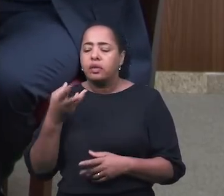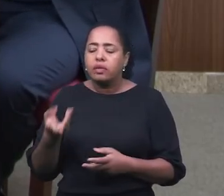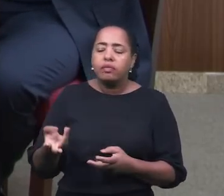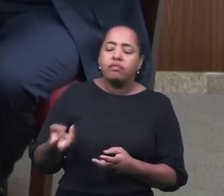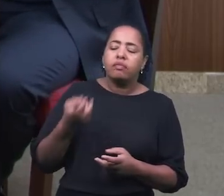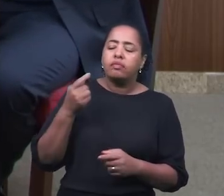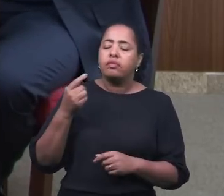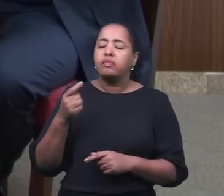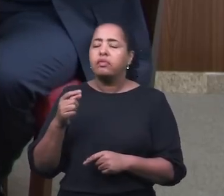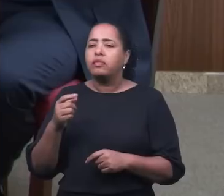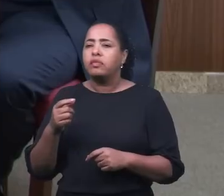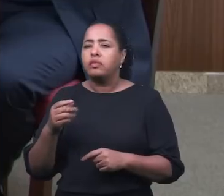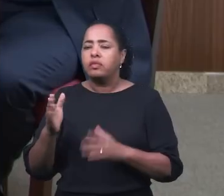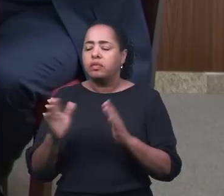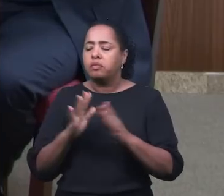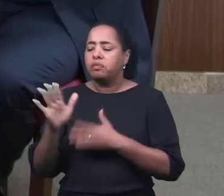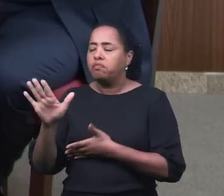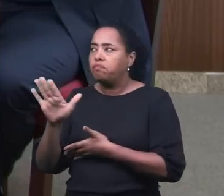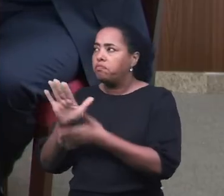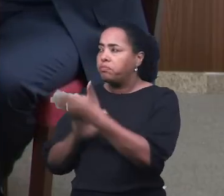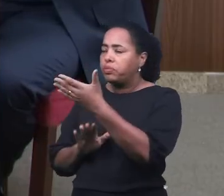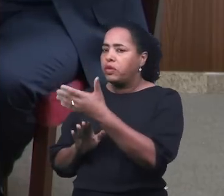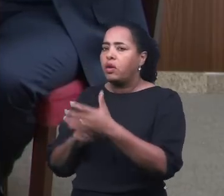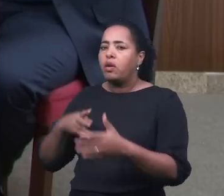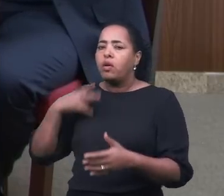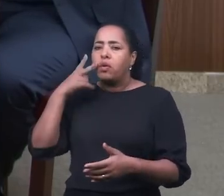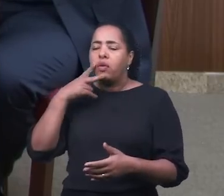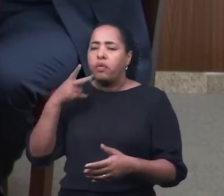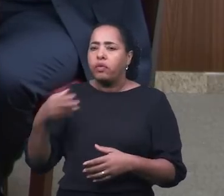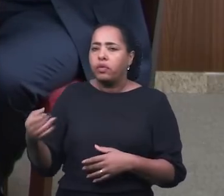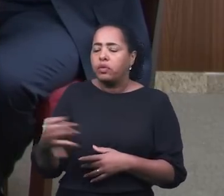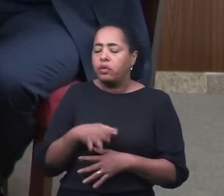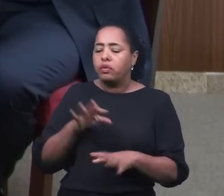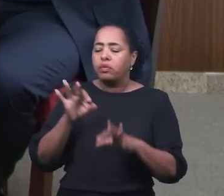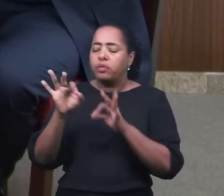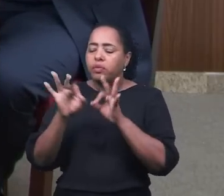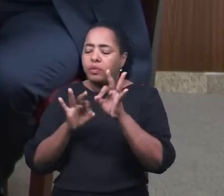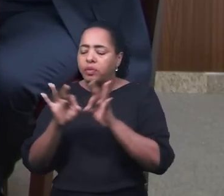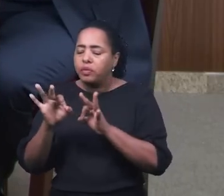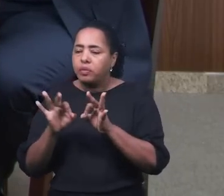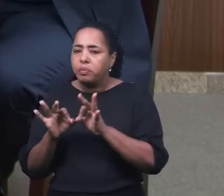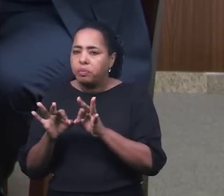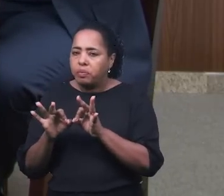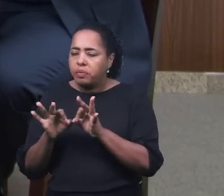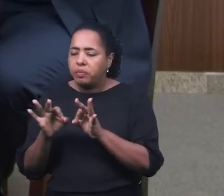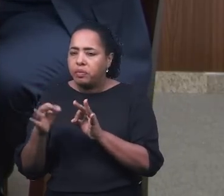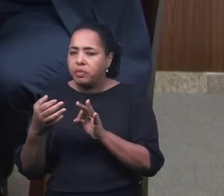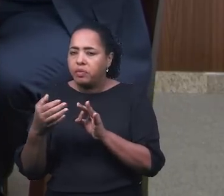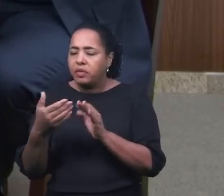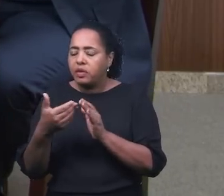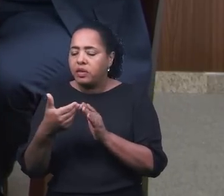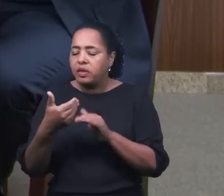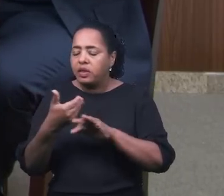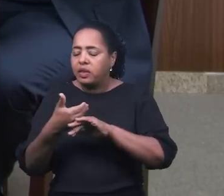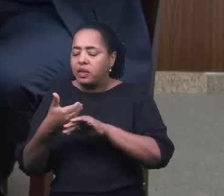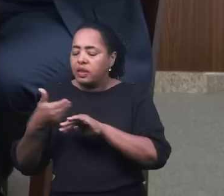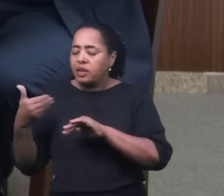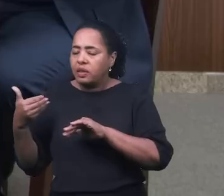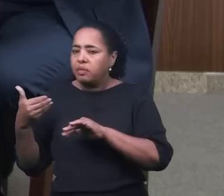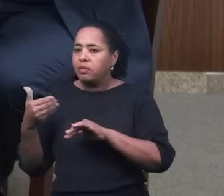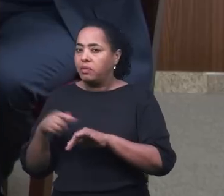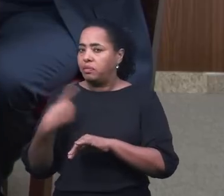da saída, o vinho novo foi reservado para nós como na parábola das